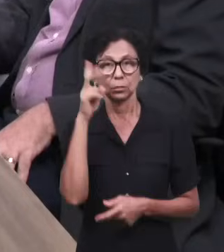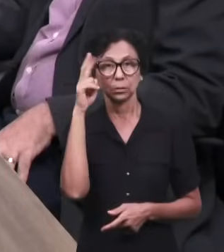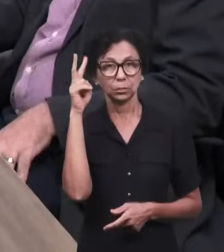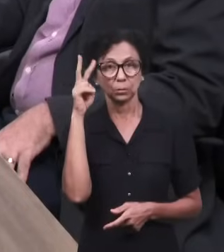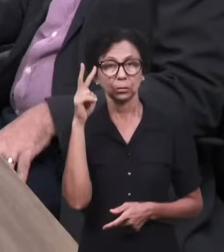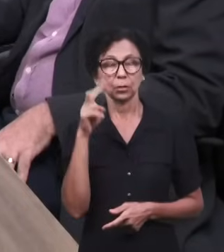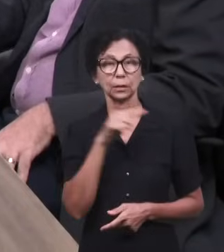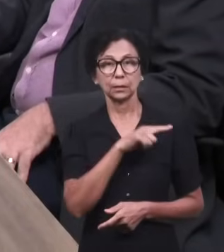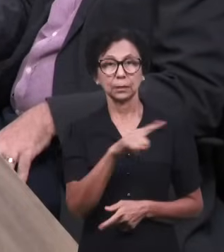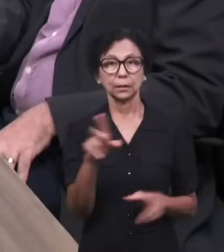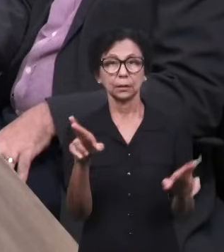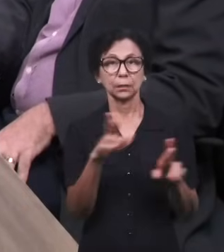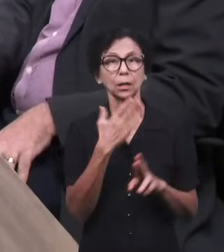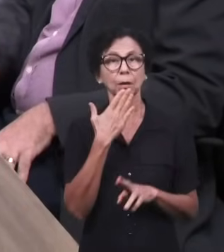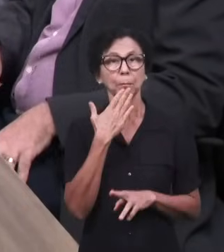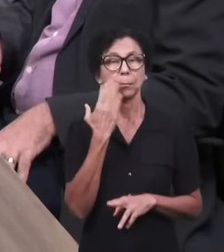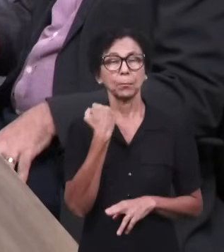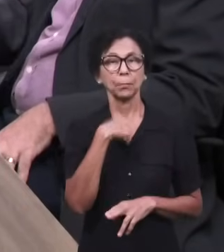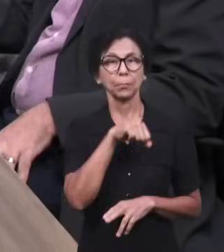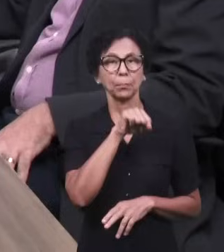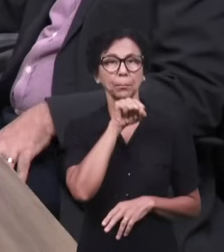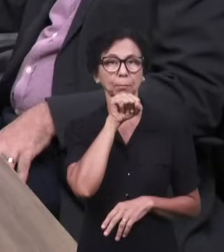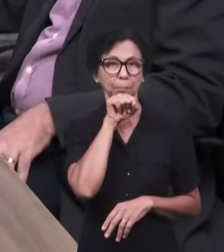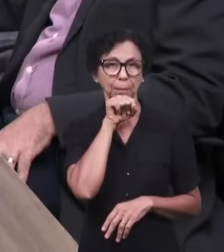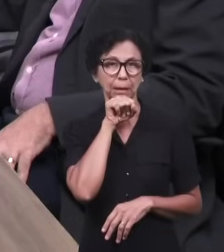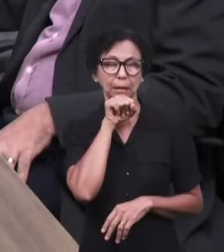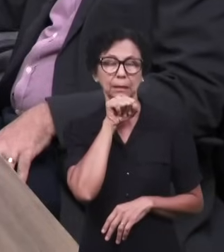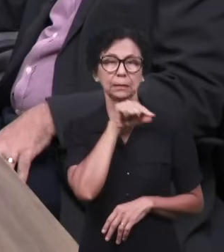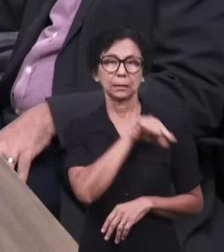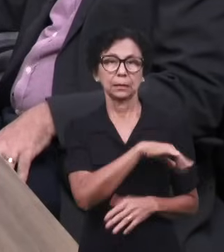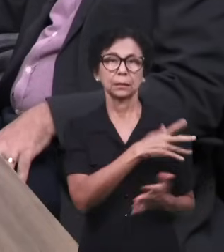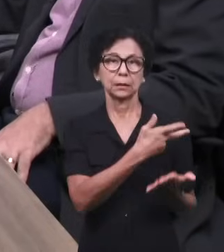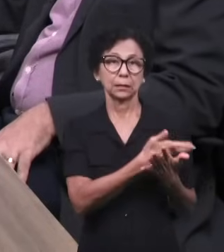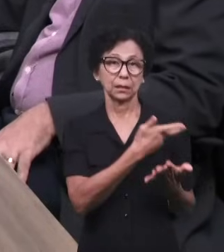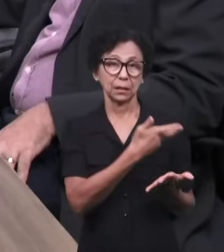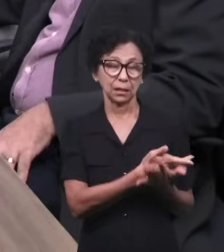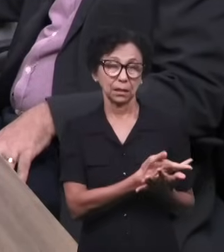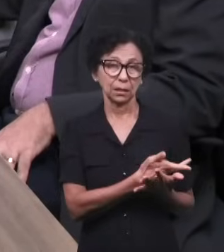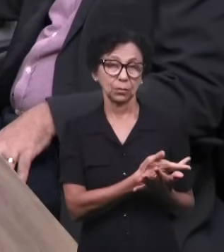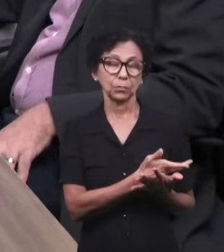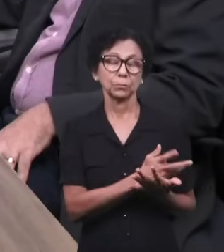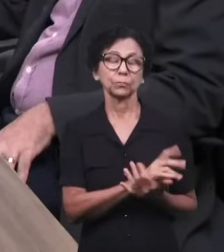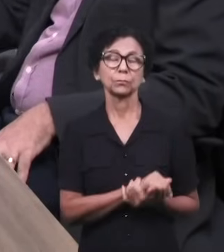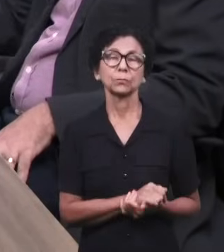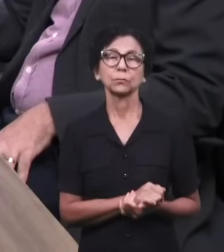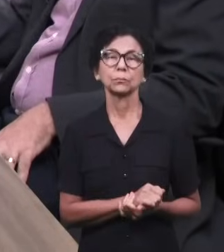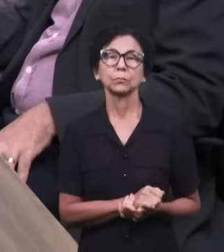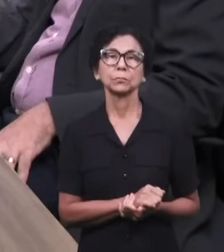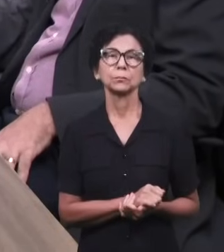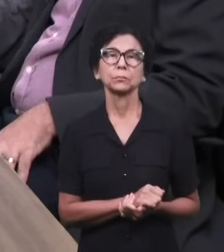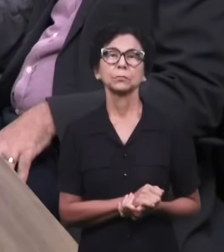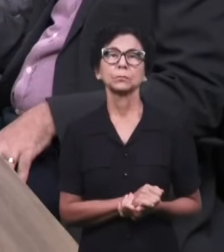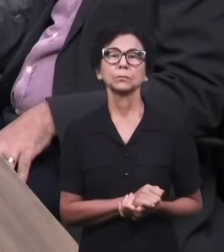Ló como pai agora. Uhum. O grande erro de Ló como pai foi